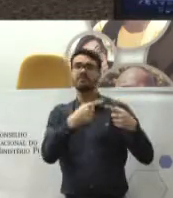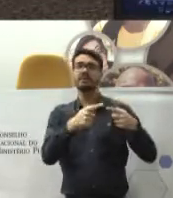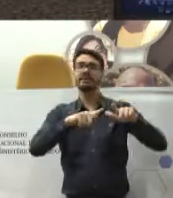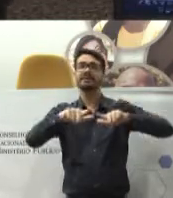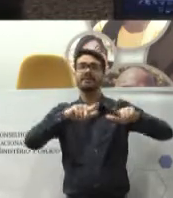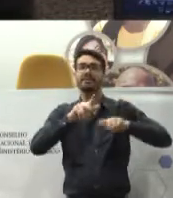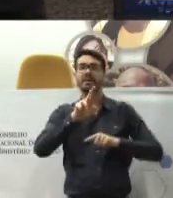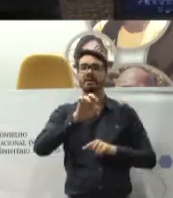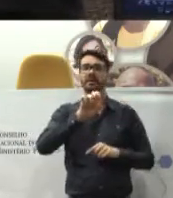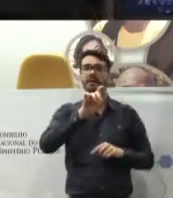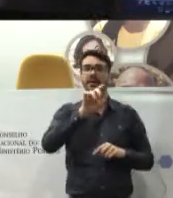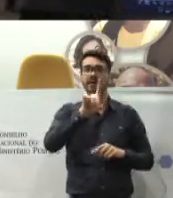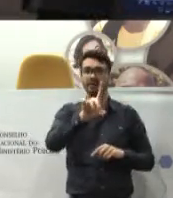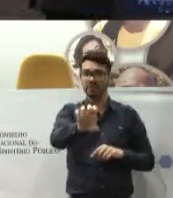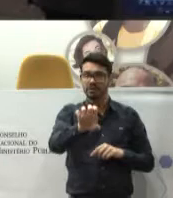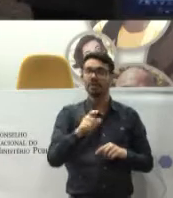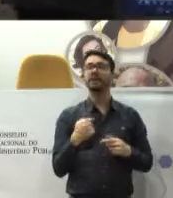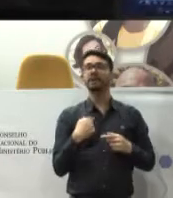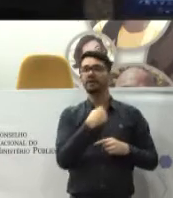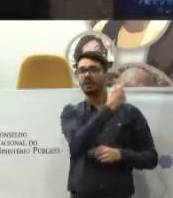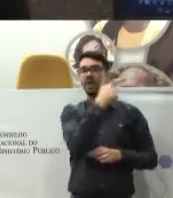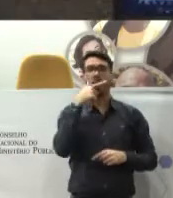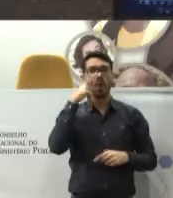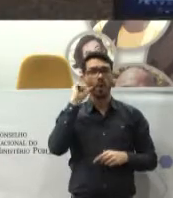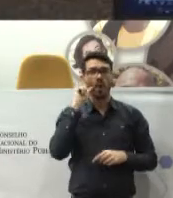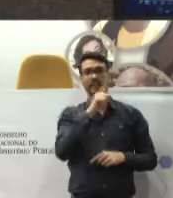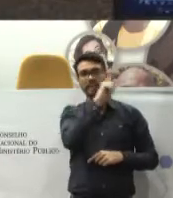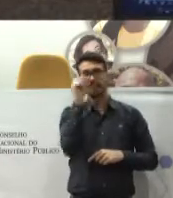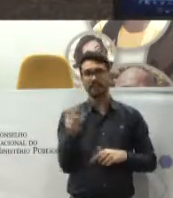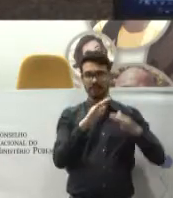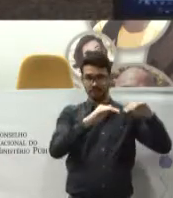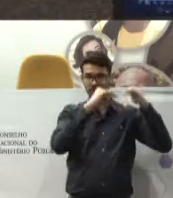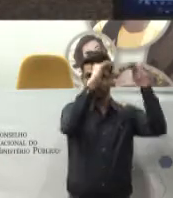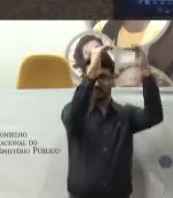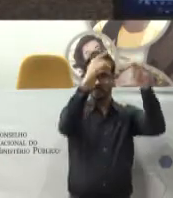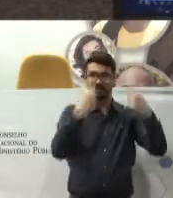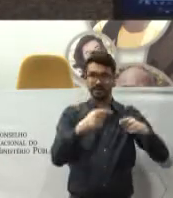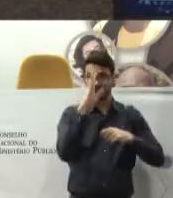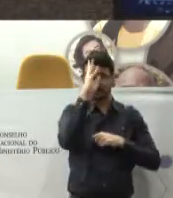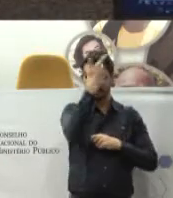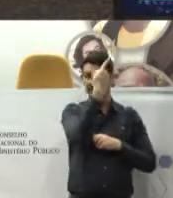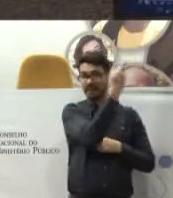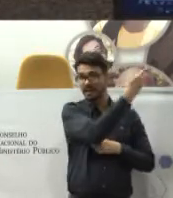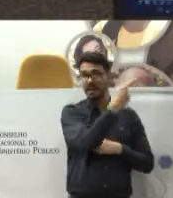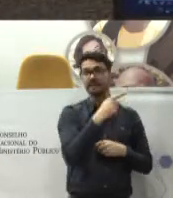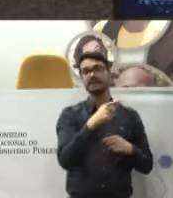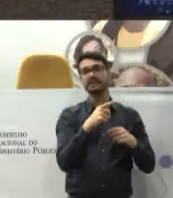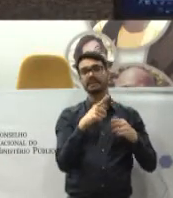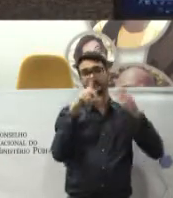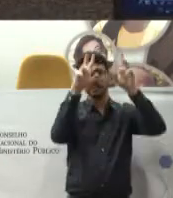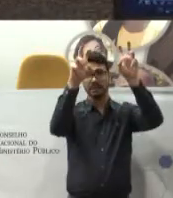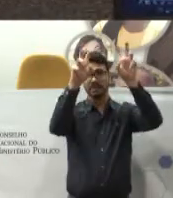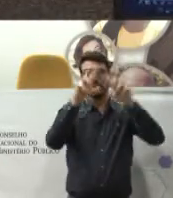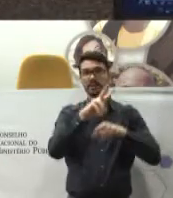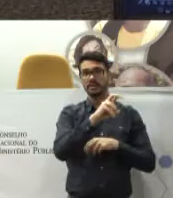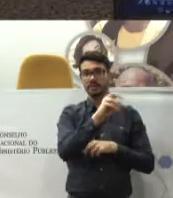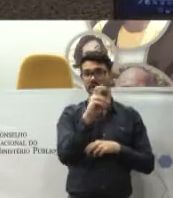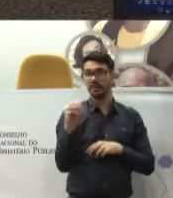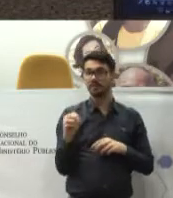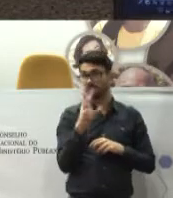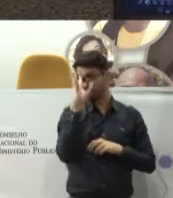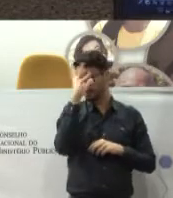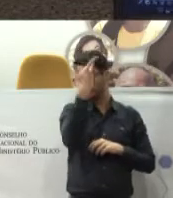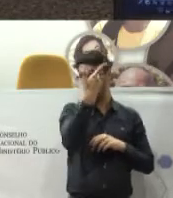o desembargador Gebrandi já falou isso ontem, o Supremo precisa decidir esse tema 500. Vai de uma vez por